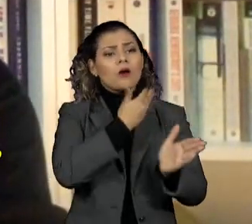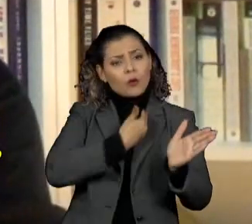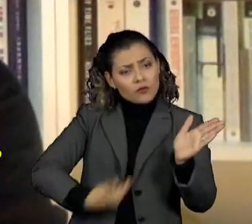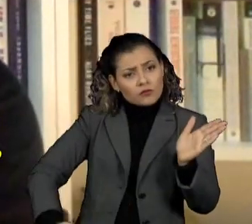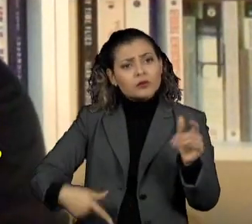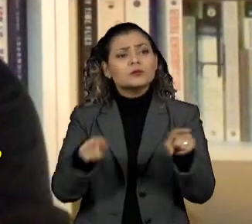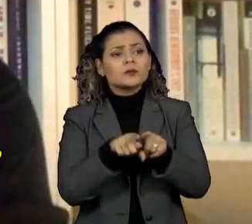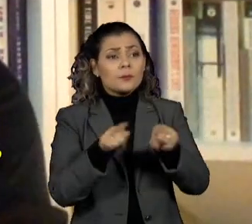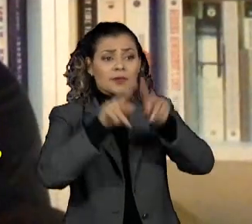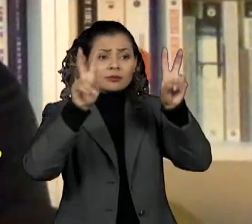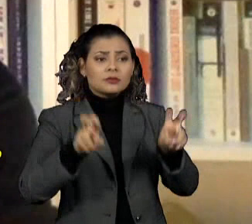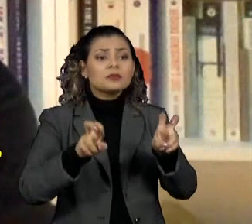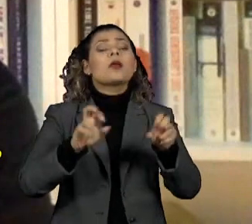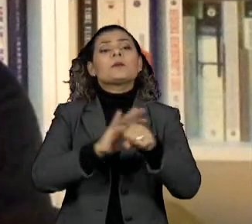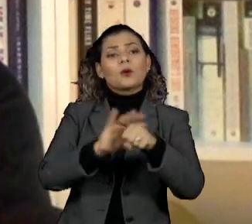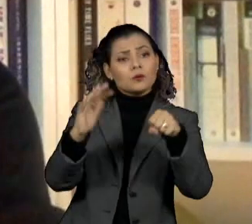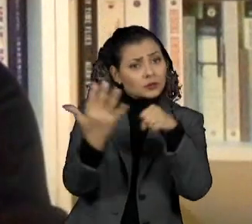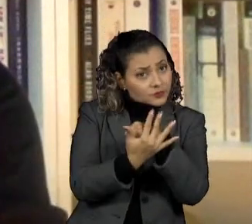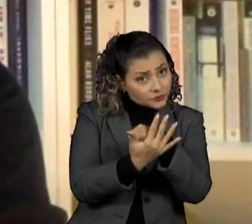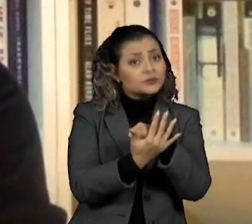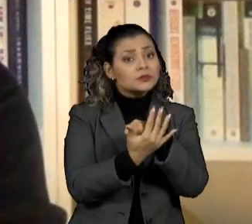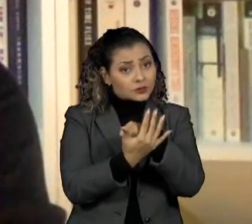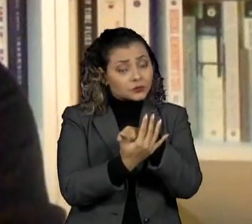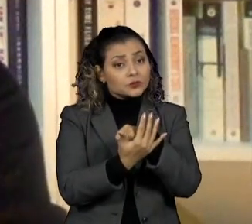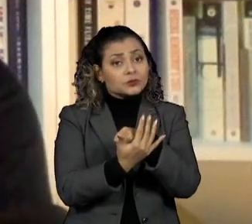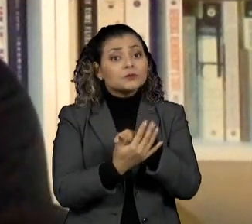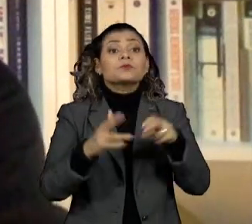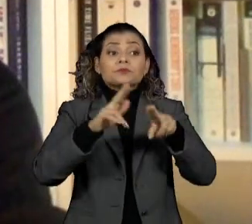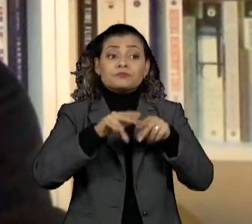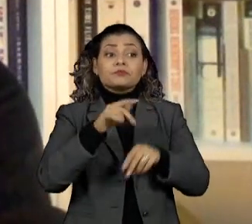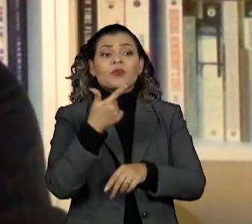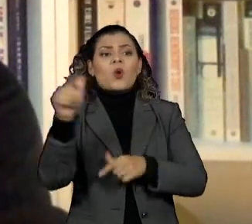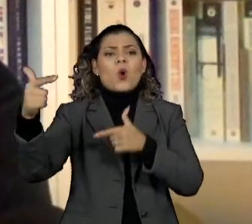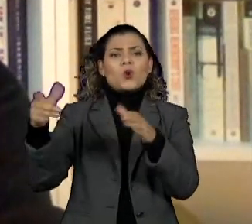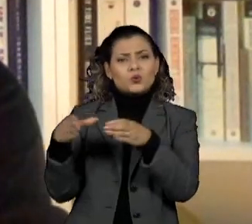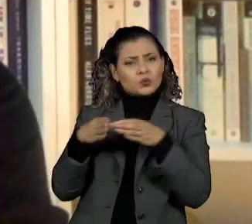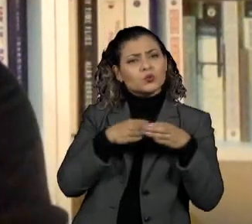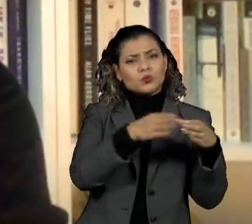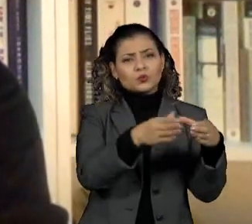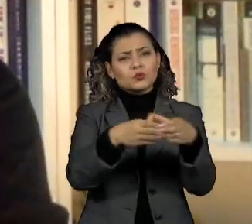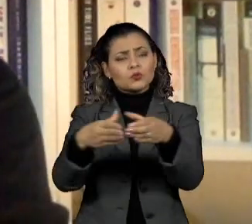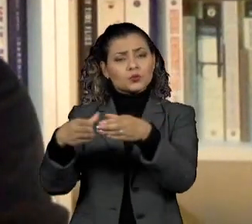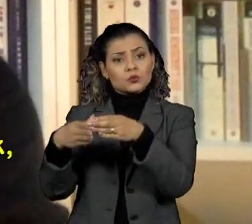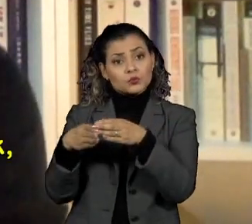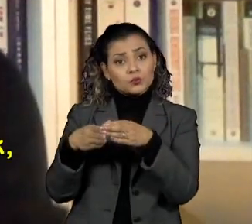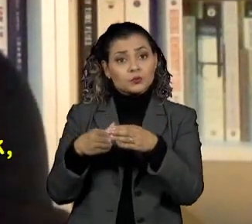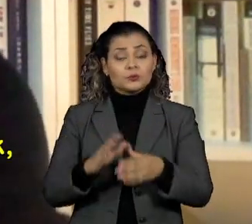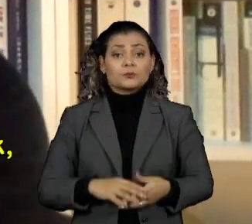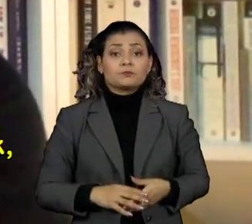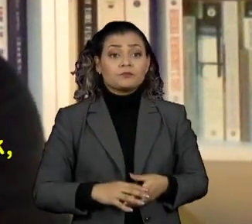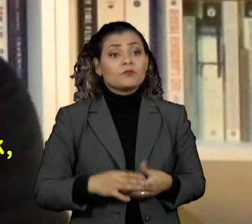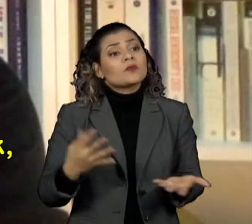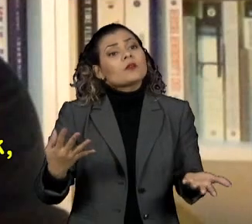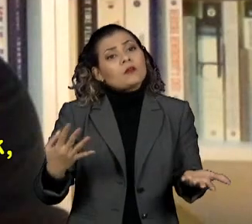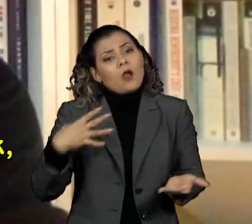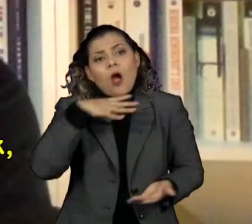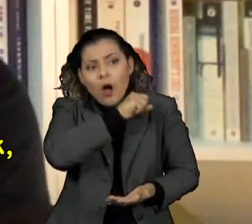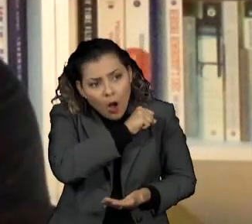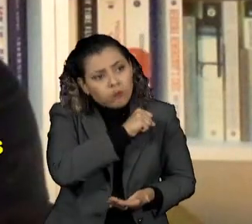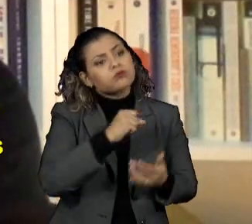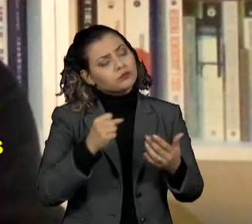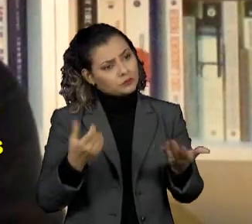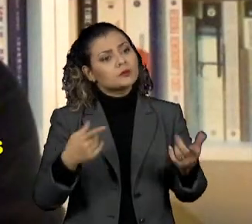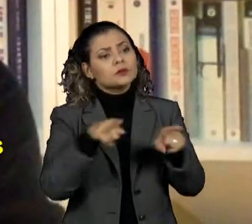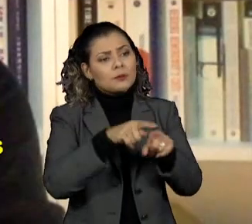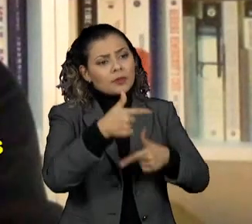a post-COVID response, entre muitos outros comités. E, claro, eu sou um médico em New York,